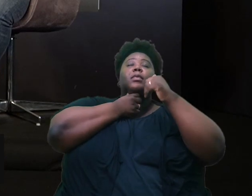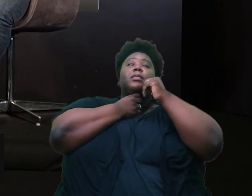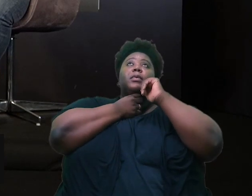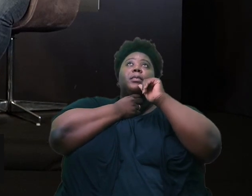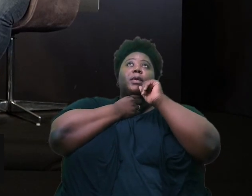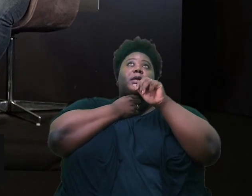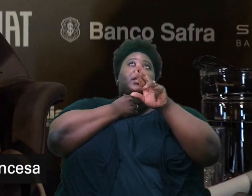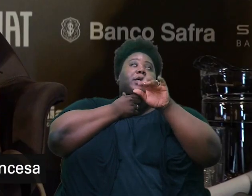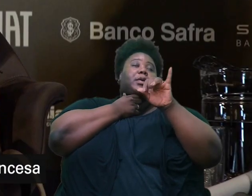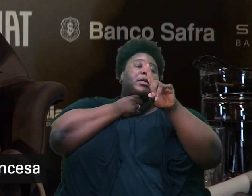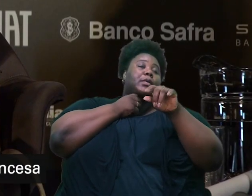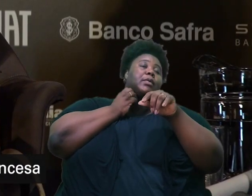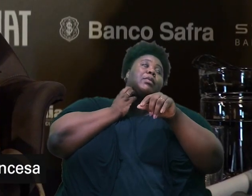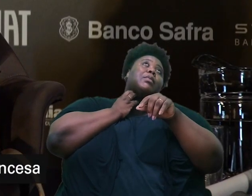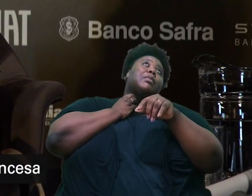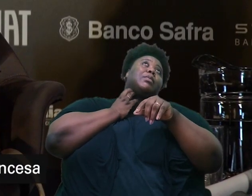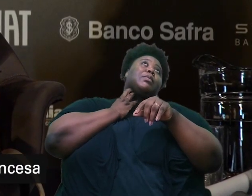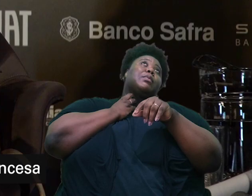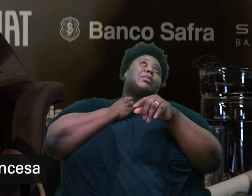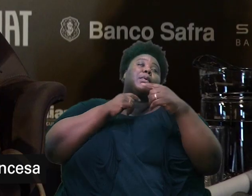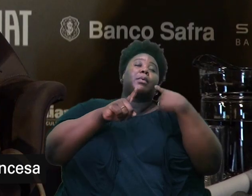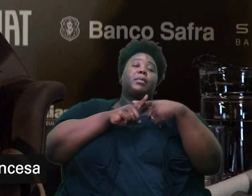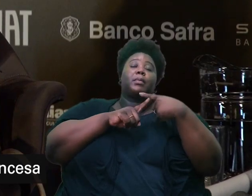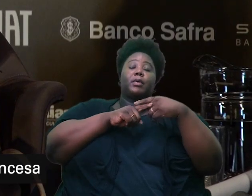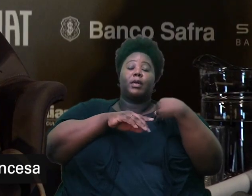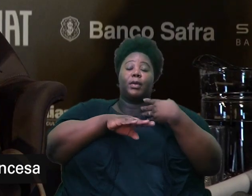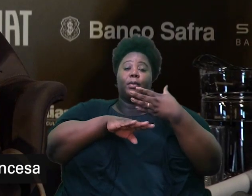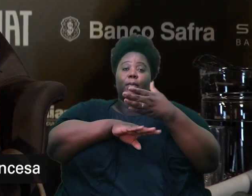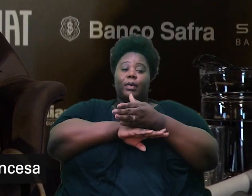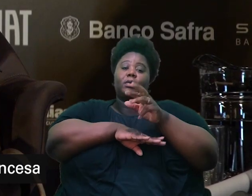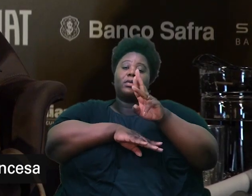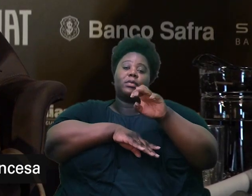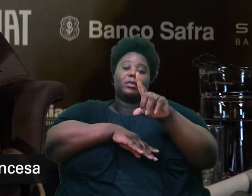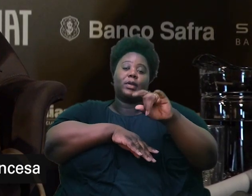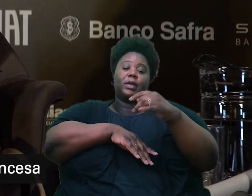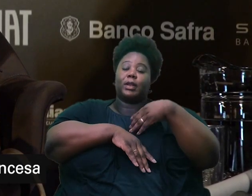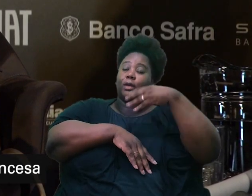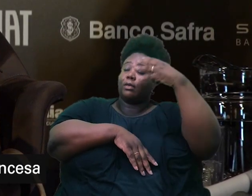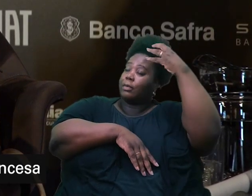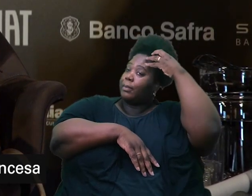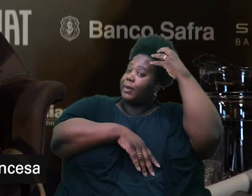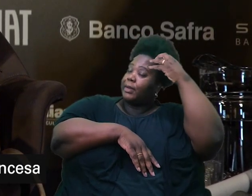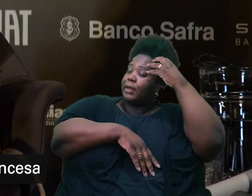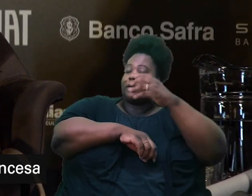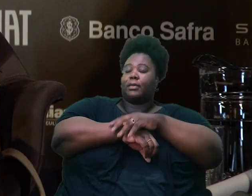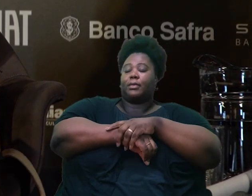reinado, porque eu entro no reinado como princesa.